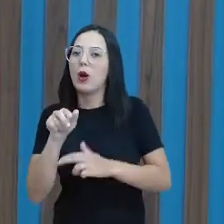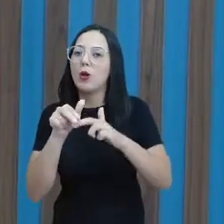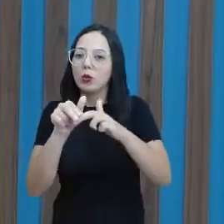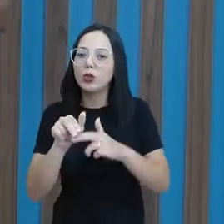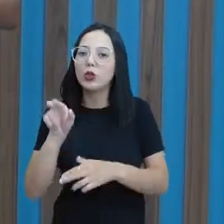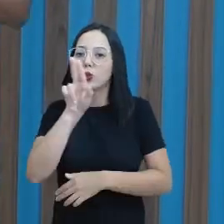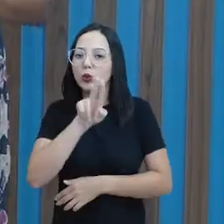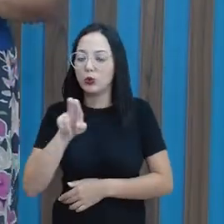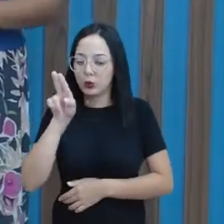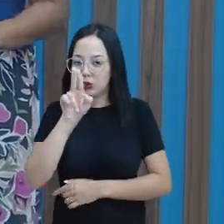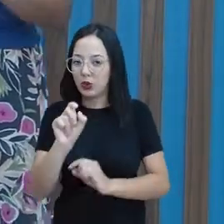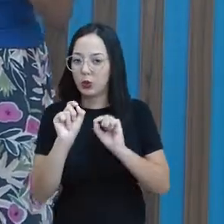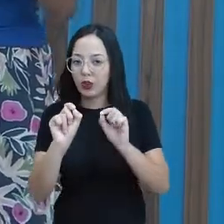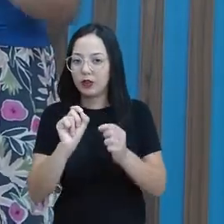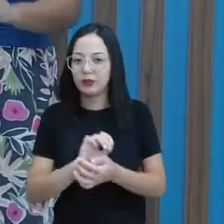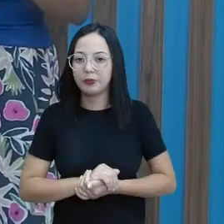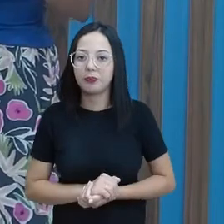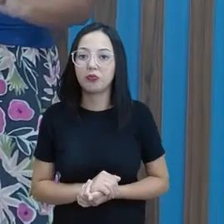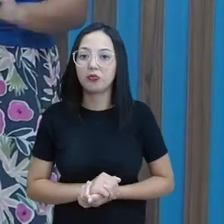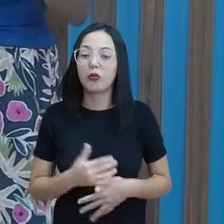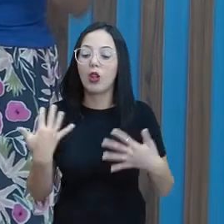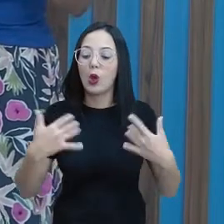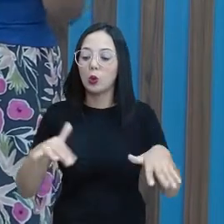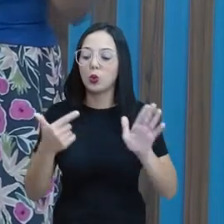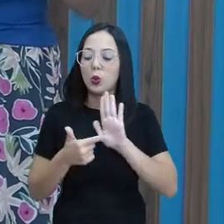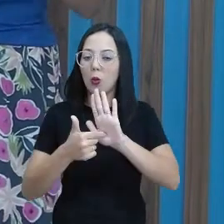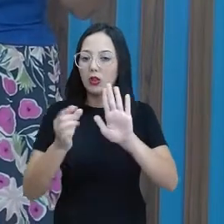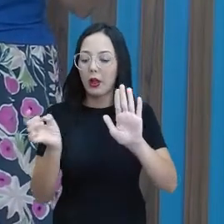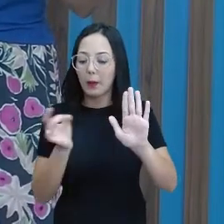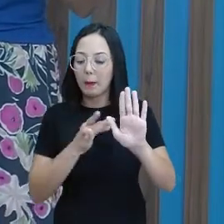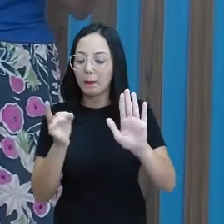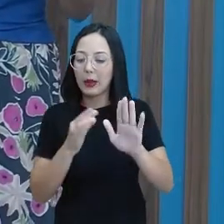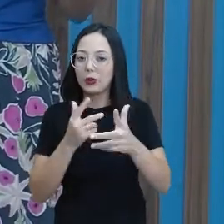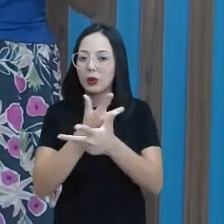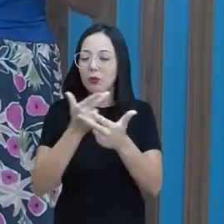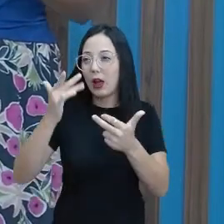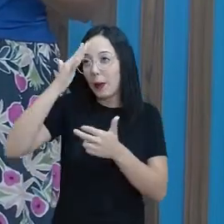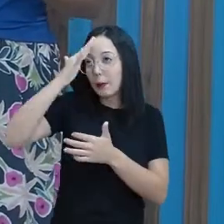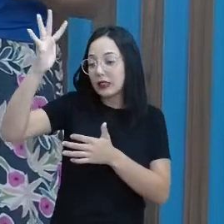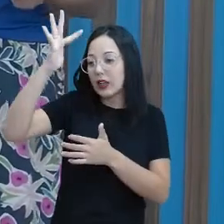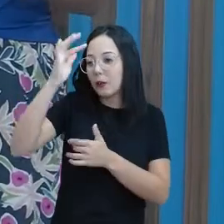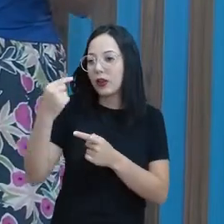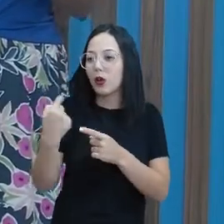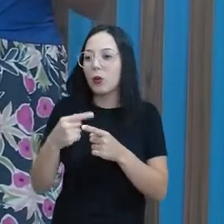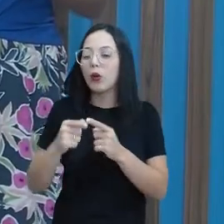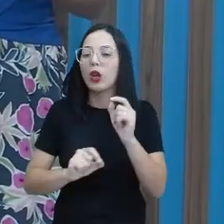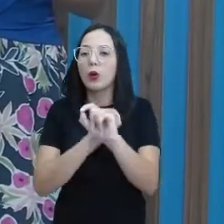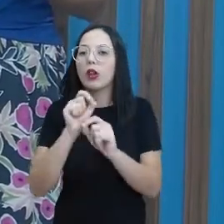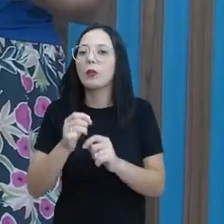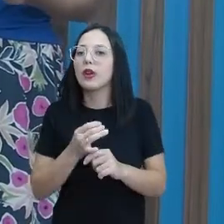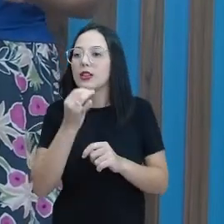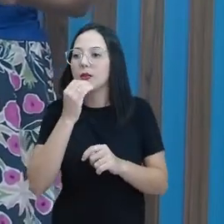empregam-se as reticências para indicar a suspensão de pensamento, ou seja, eu estou seguindo uma ordem